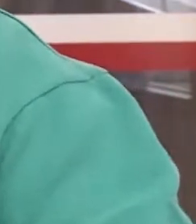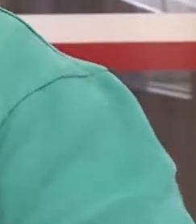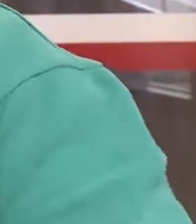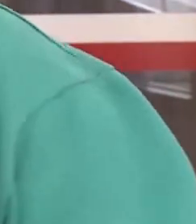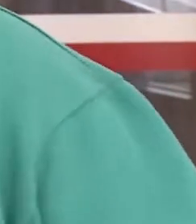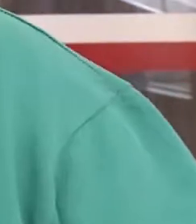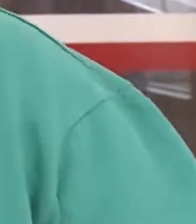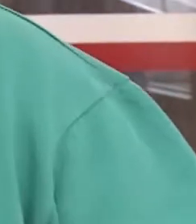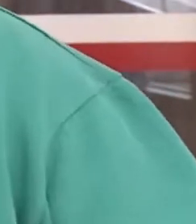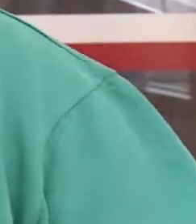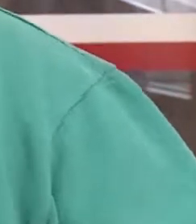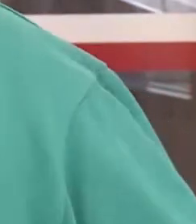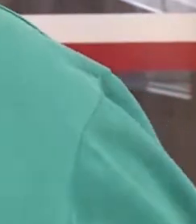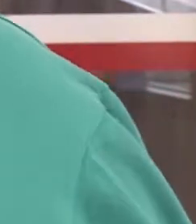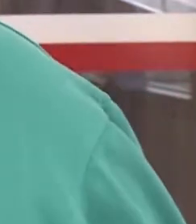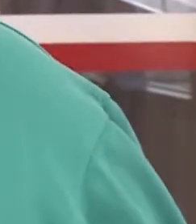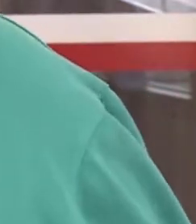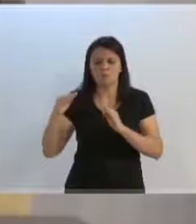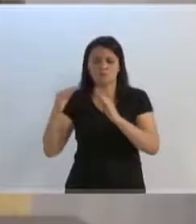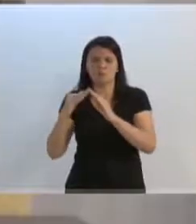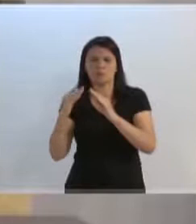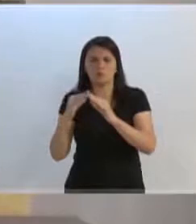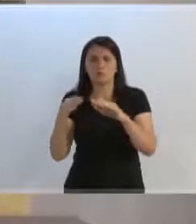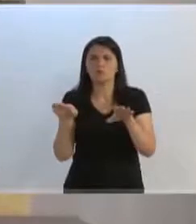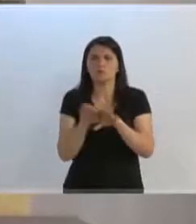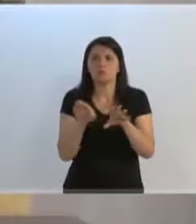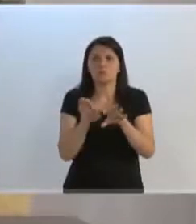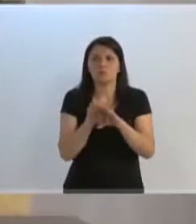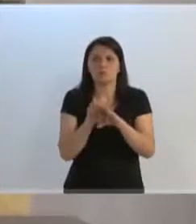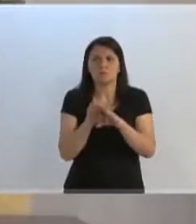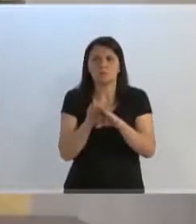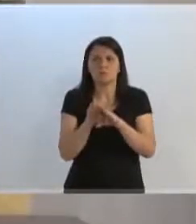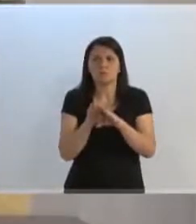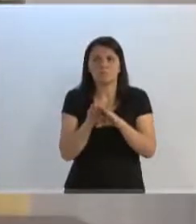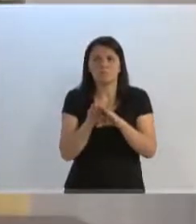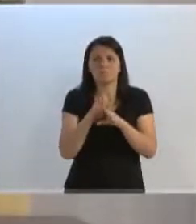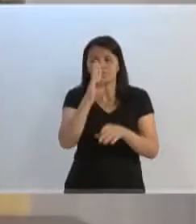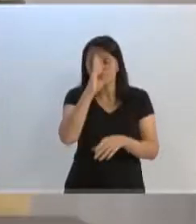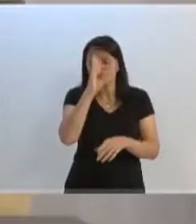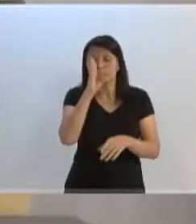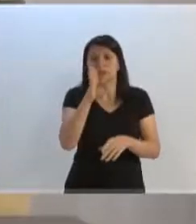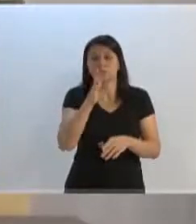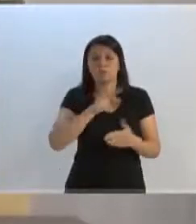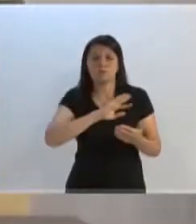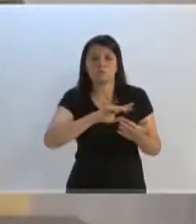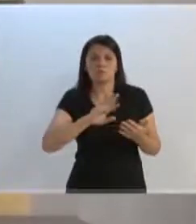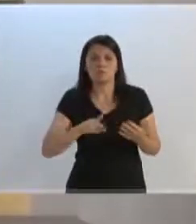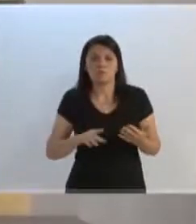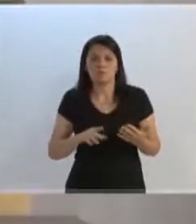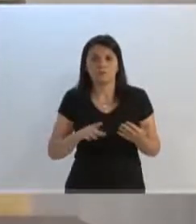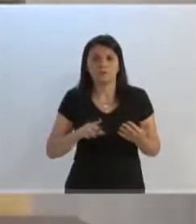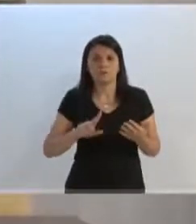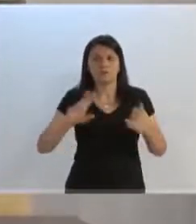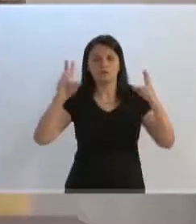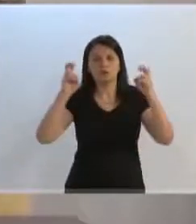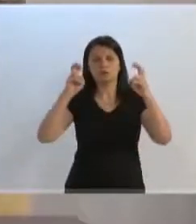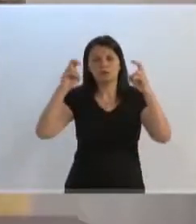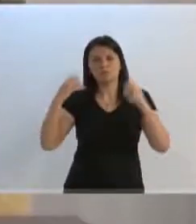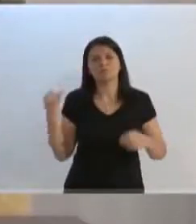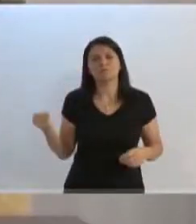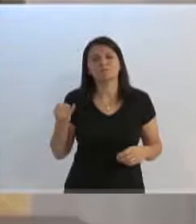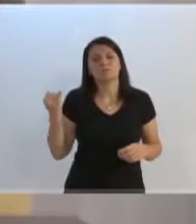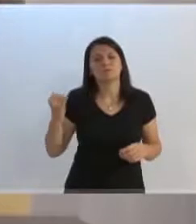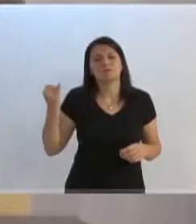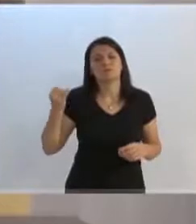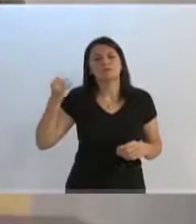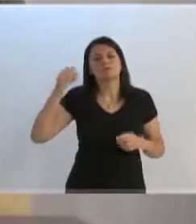da lei, a ambulância é a culpada como está lá hoje. Já o vereador Jens Mantel falou a respeito dos vários eventos que